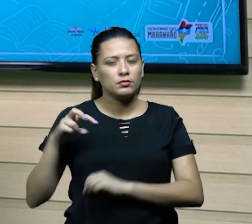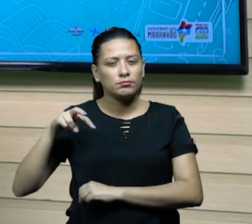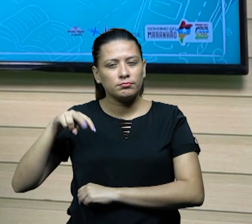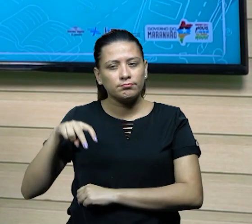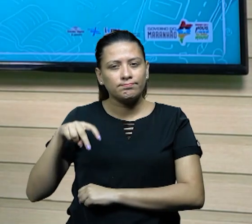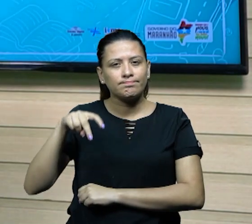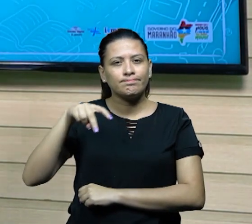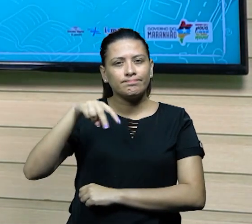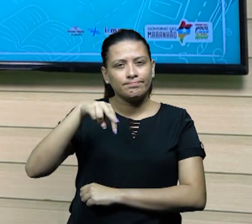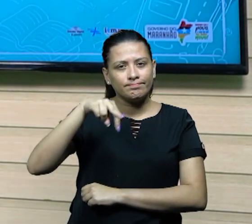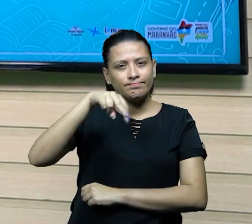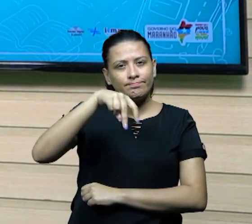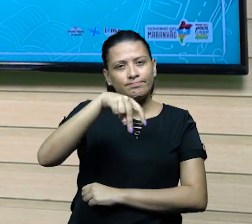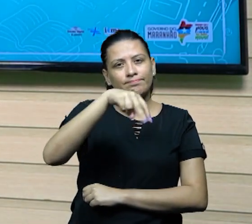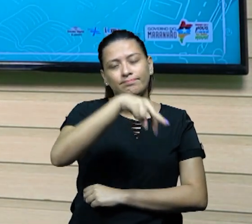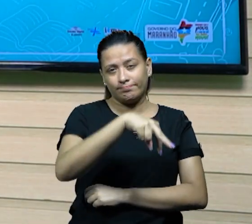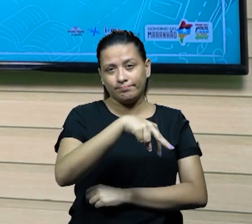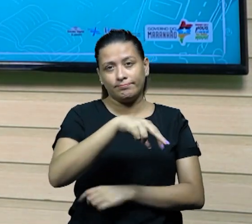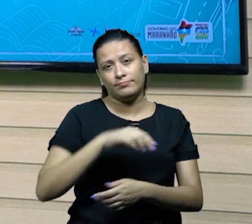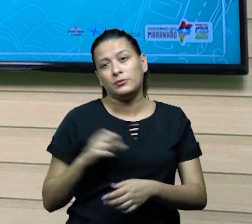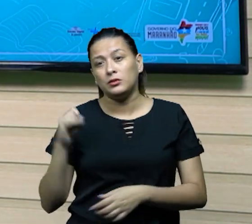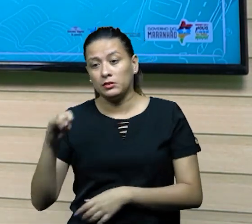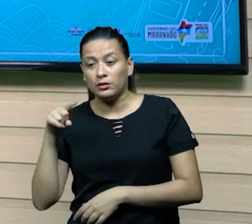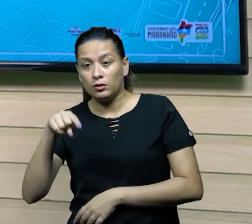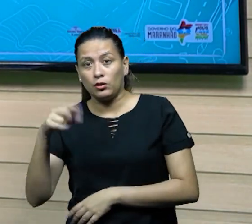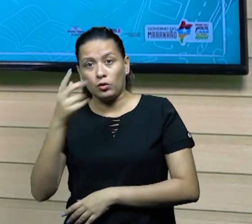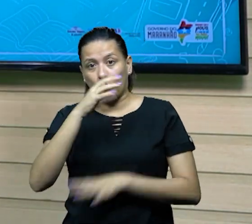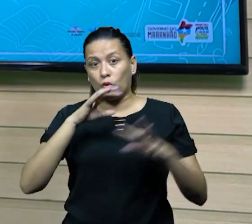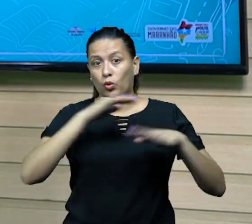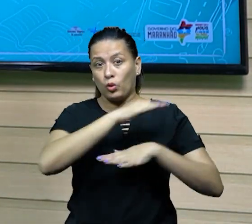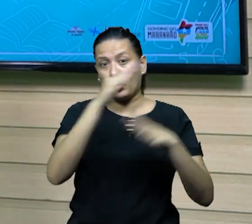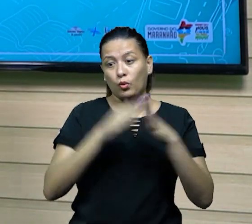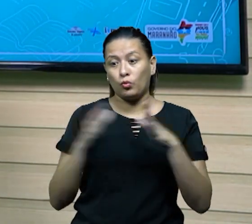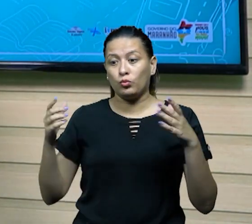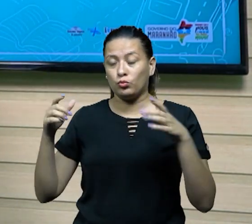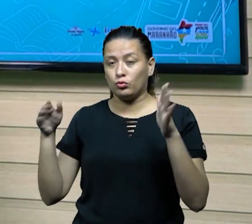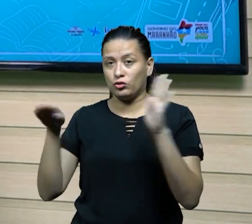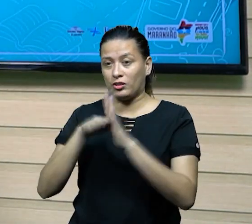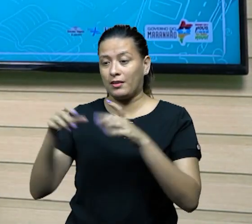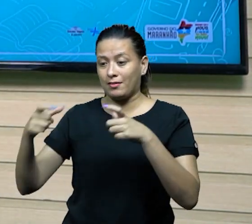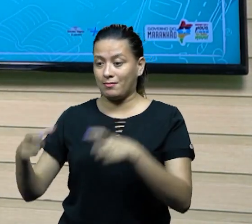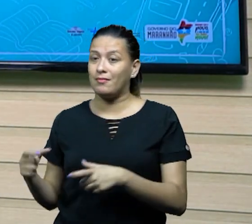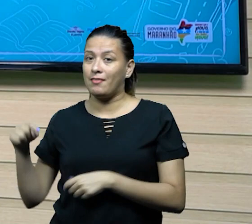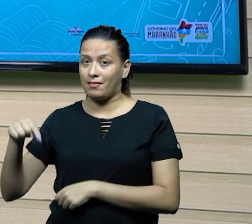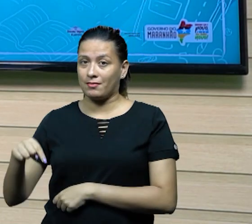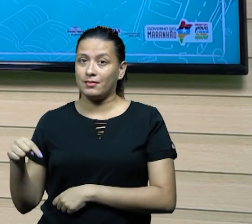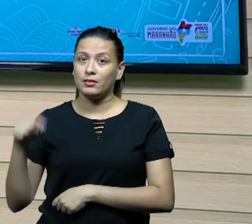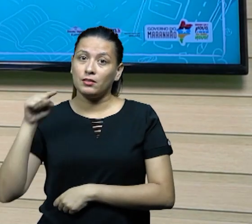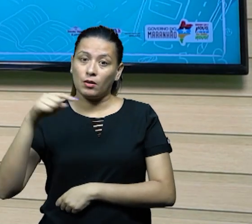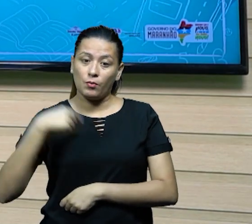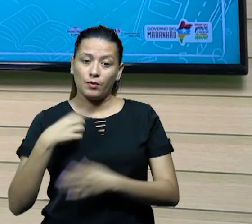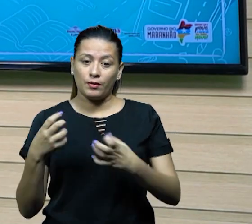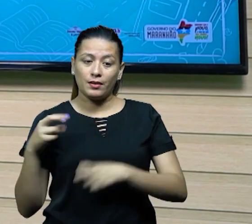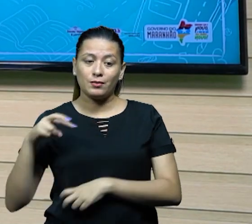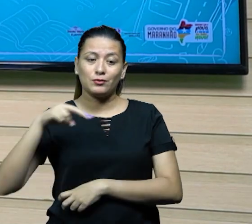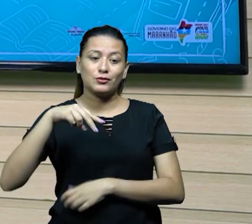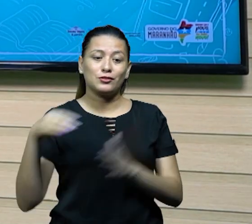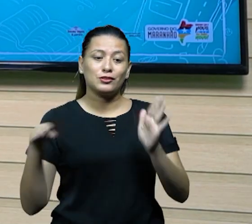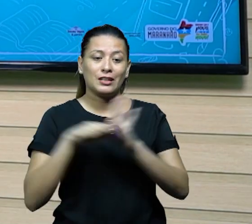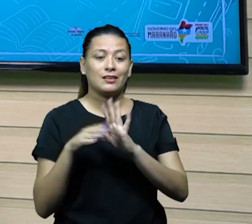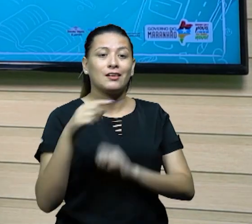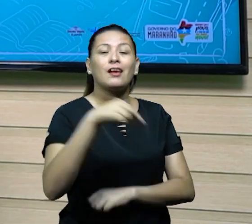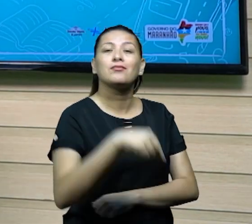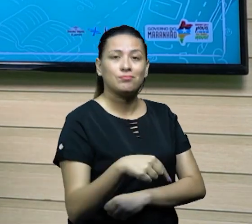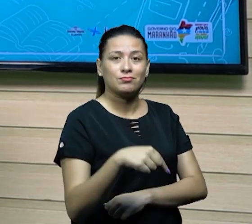bem aqui, eu quero chegar aqui. Então é muito importante isso. E esse quilômetro extra, que é uma questão simbólica, que o vídeo